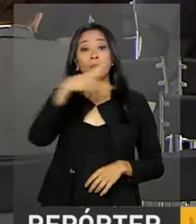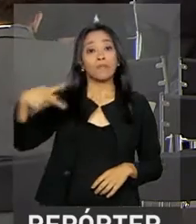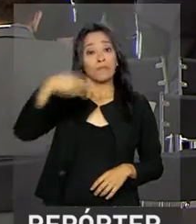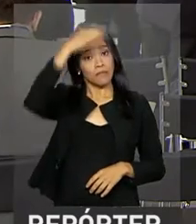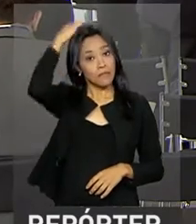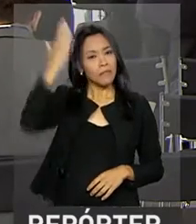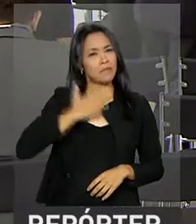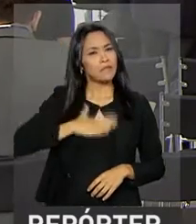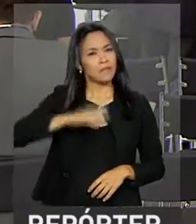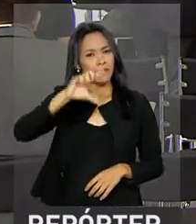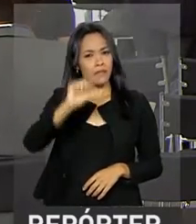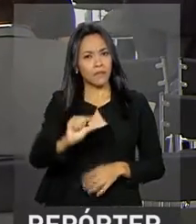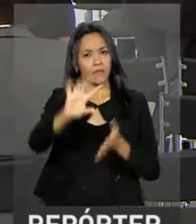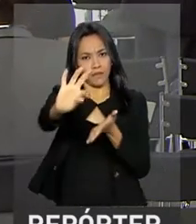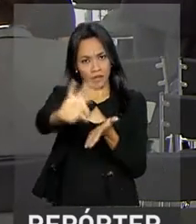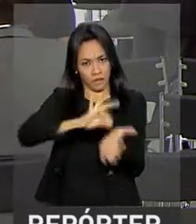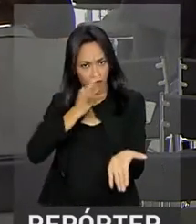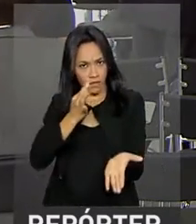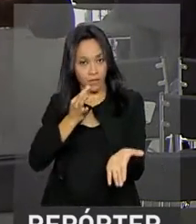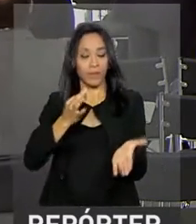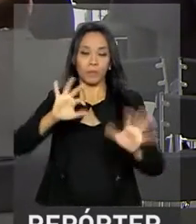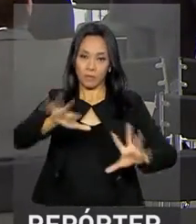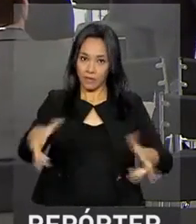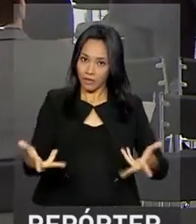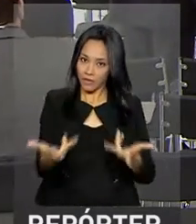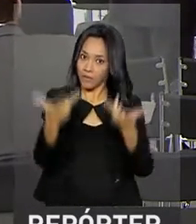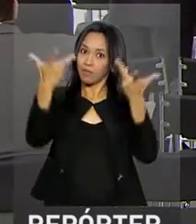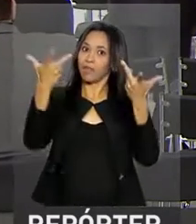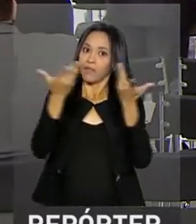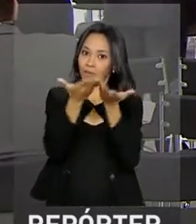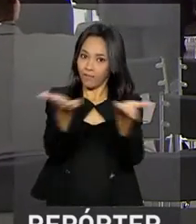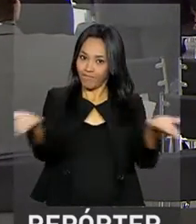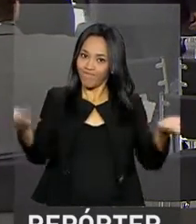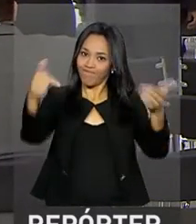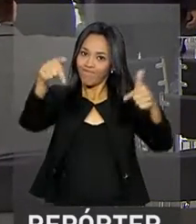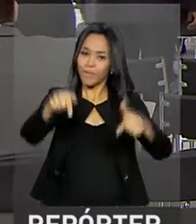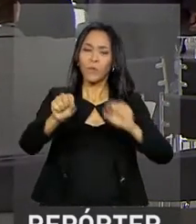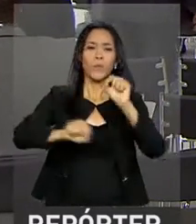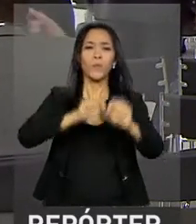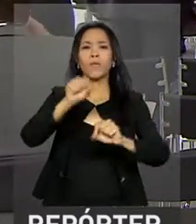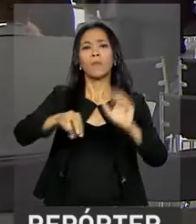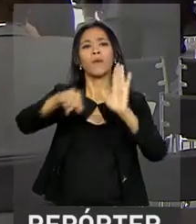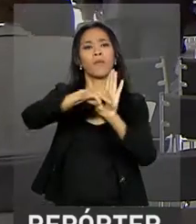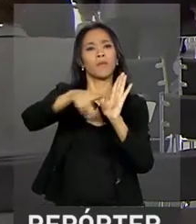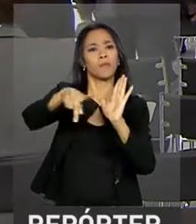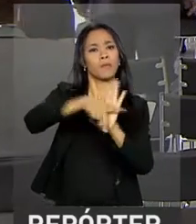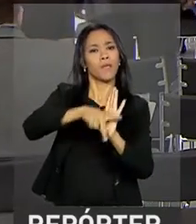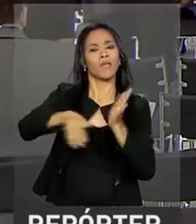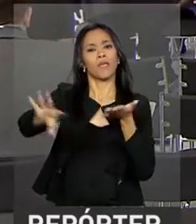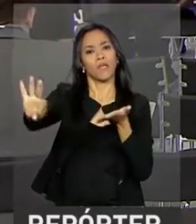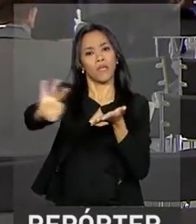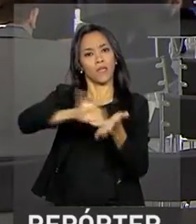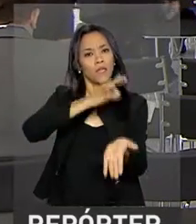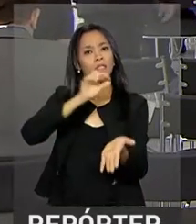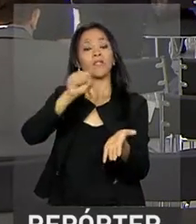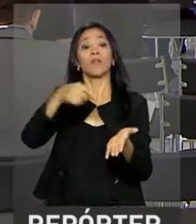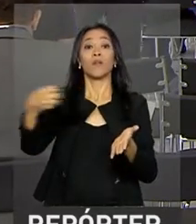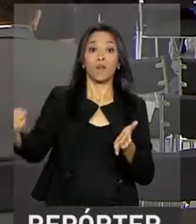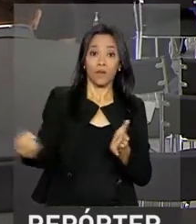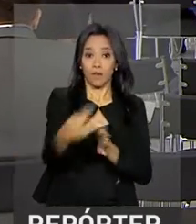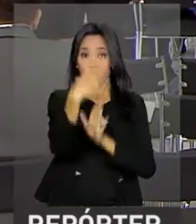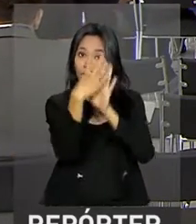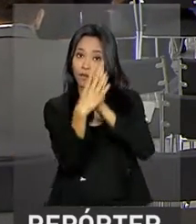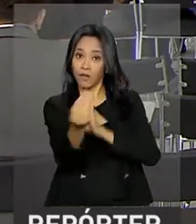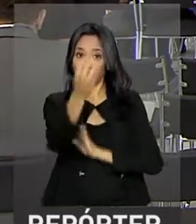sanciona daqui a pouco, em cerimônia aqui no Palácio do Planalto, a medida provisória que reforma o ensino médio no